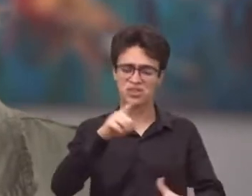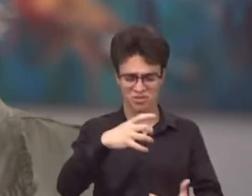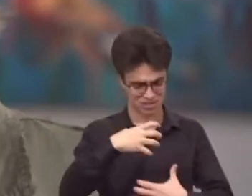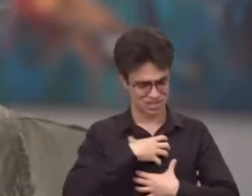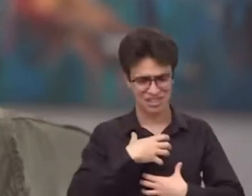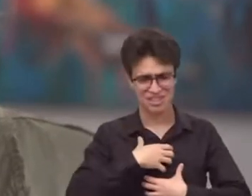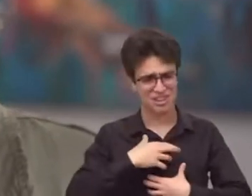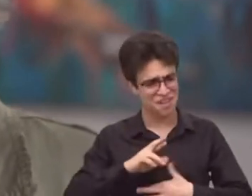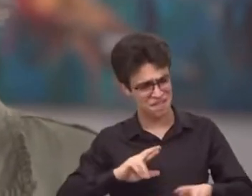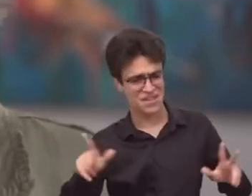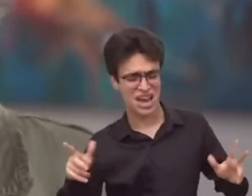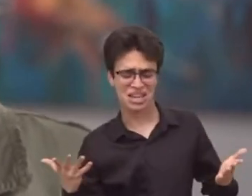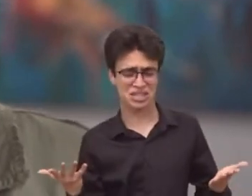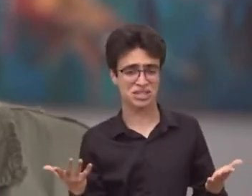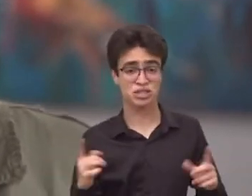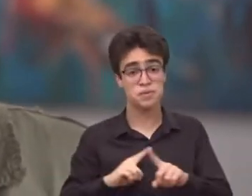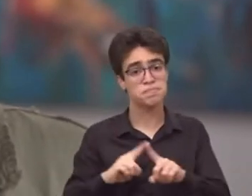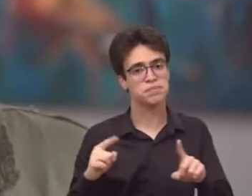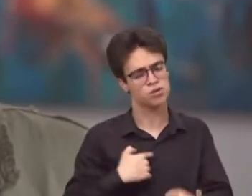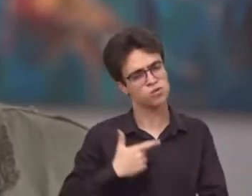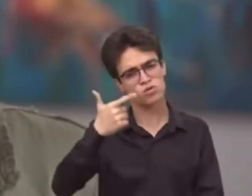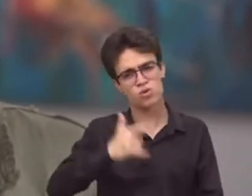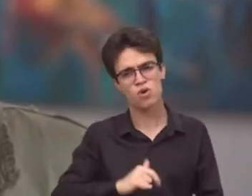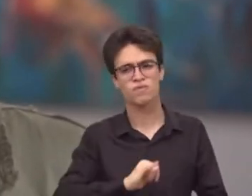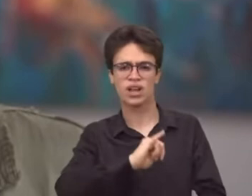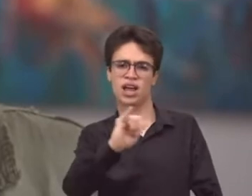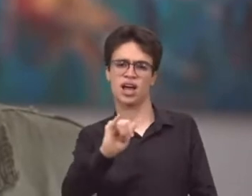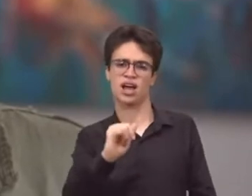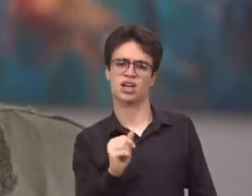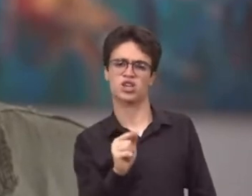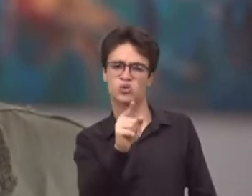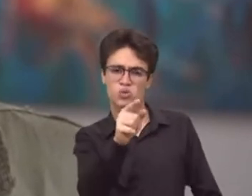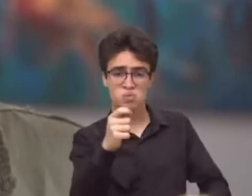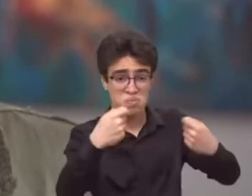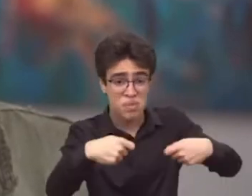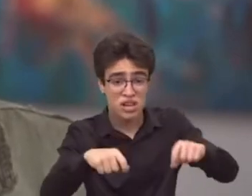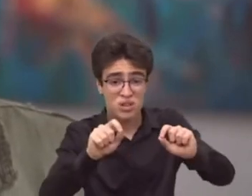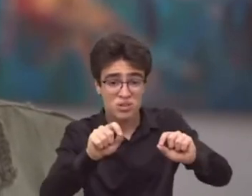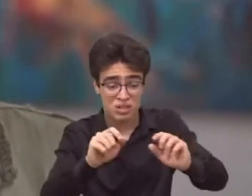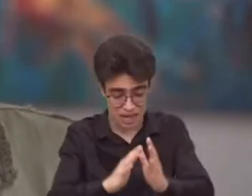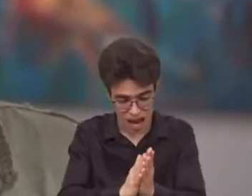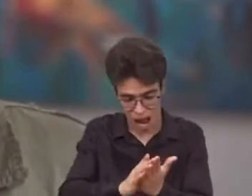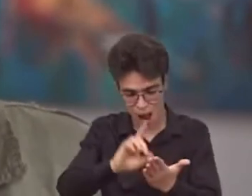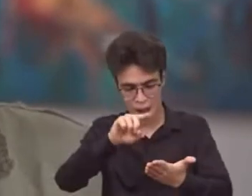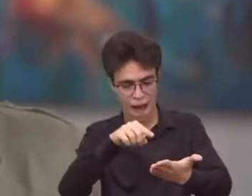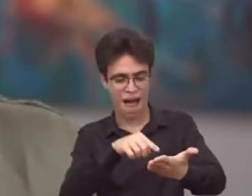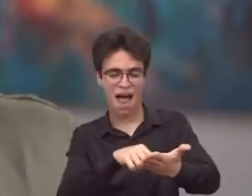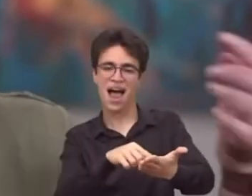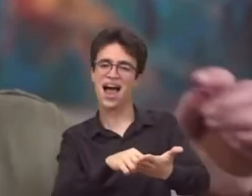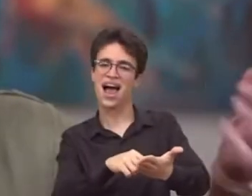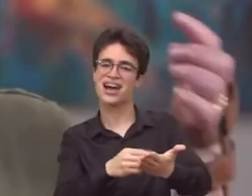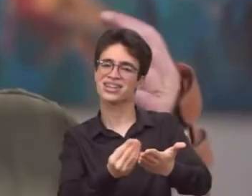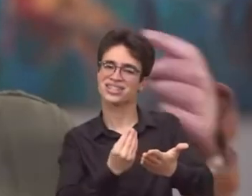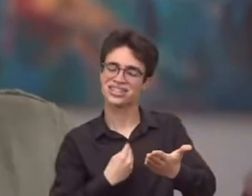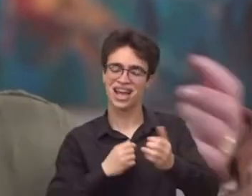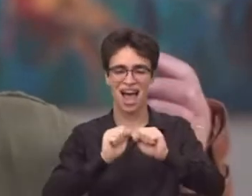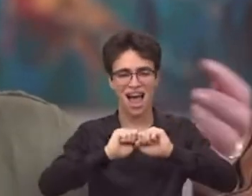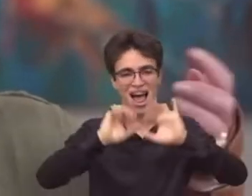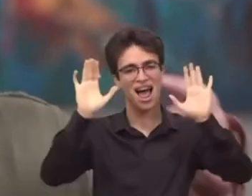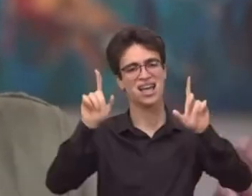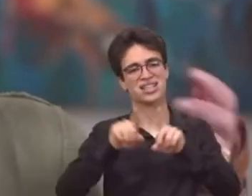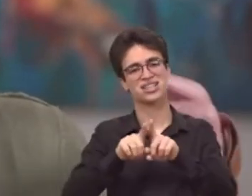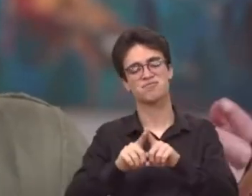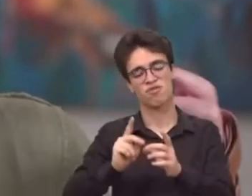se sinta dessa forma mas de novo você precisa ir até lá Bíblia para ter uma noção Clara e verdadeira